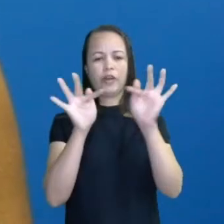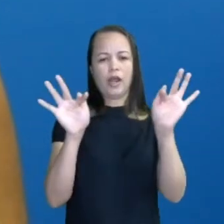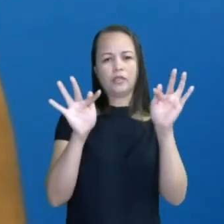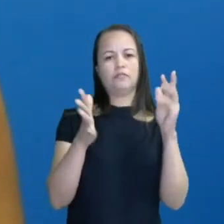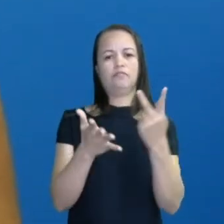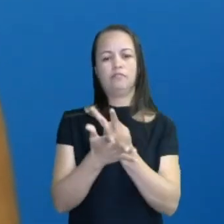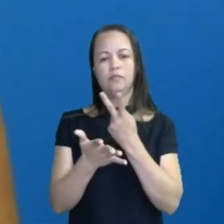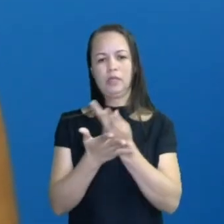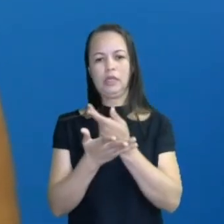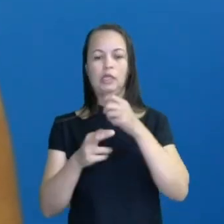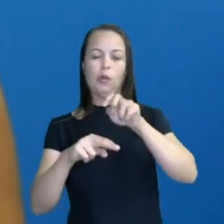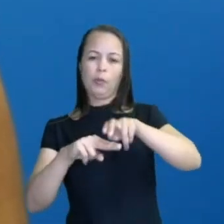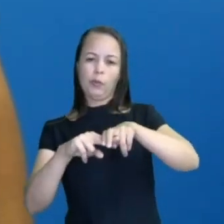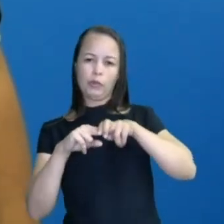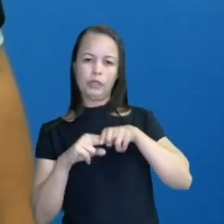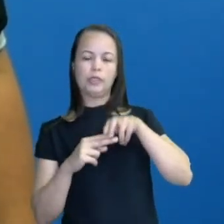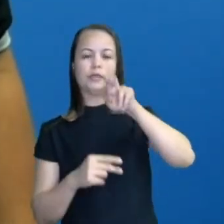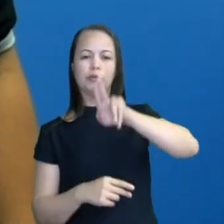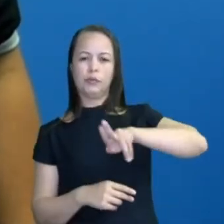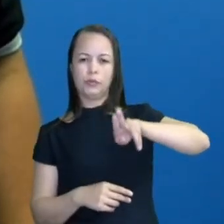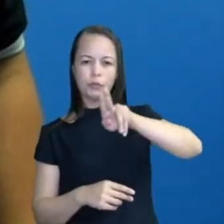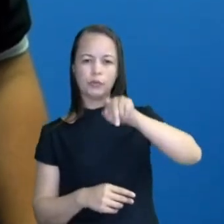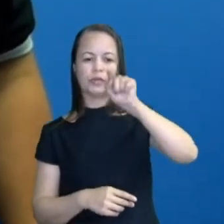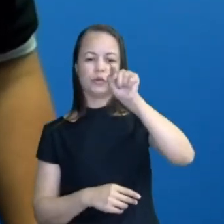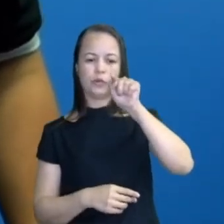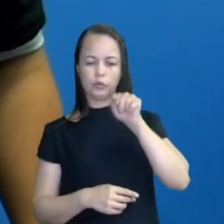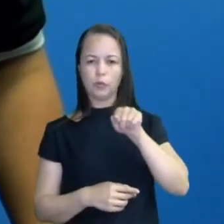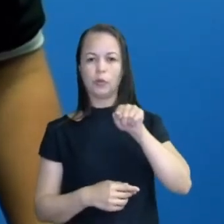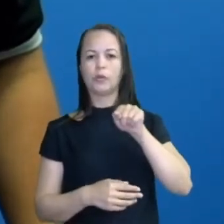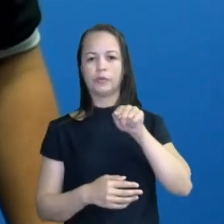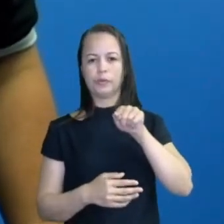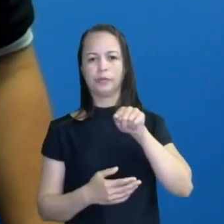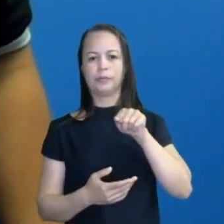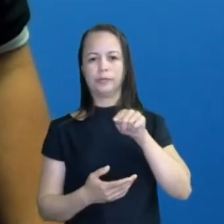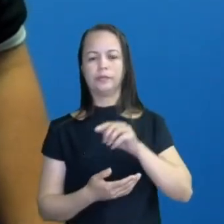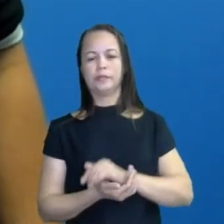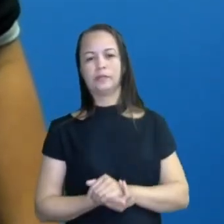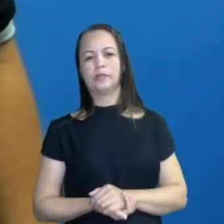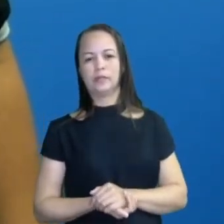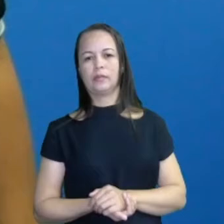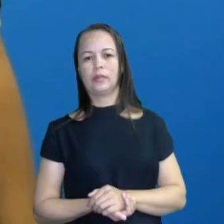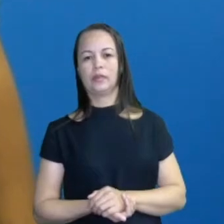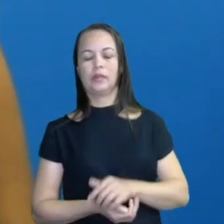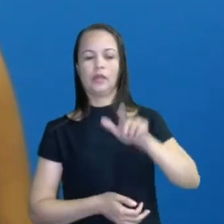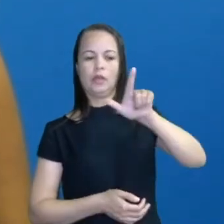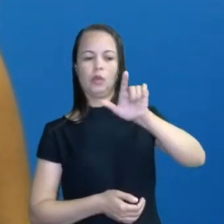isso que sempre se usa os 2 pontos nas ocasiões